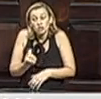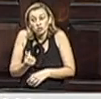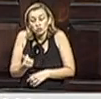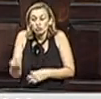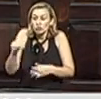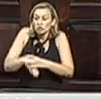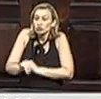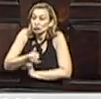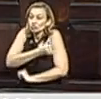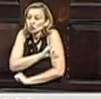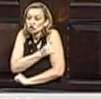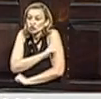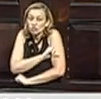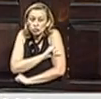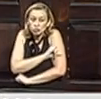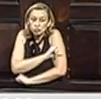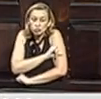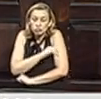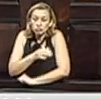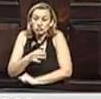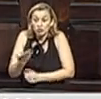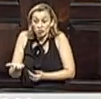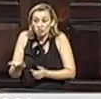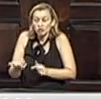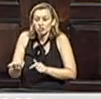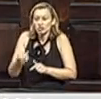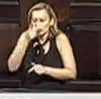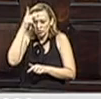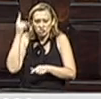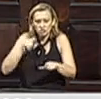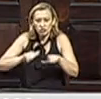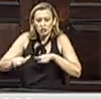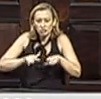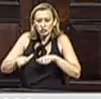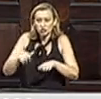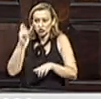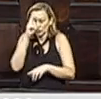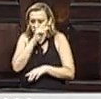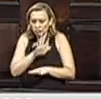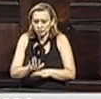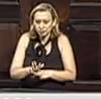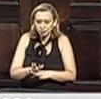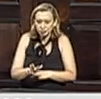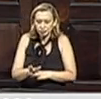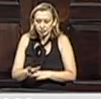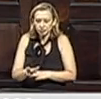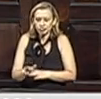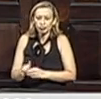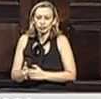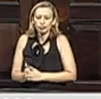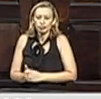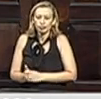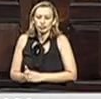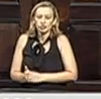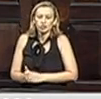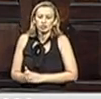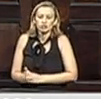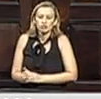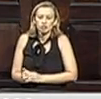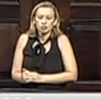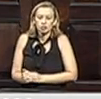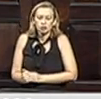aos interesses da classe trabalhadora e também, obviamente, do setor patronal. Para encaminhar, senhor. Para encaminhar, a deputada enfermeira